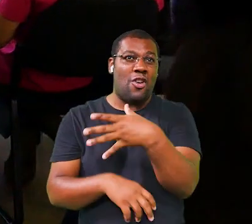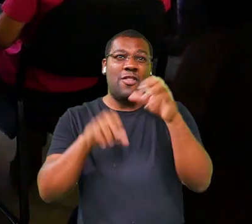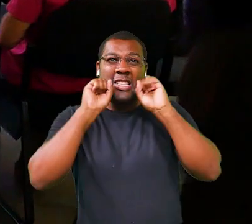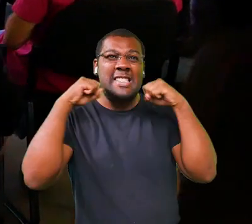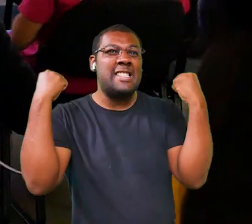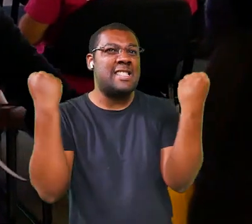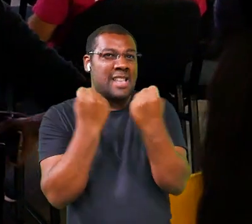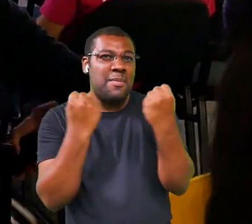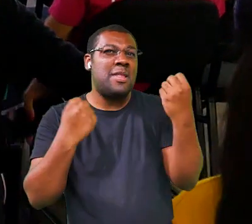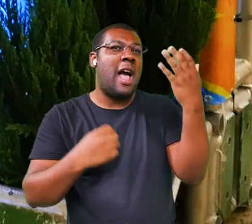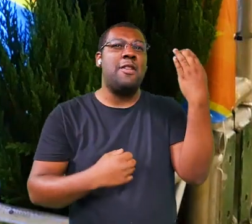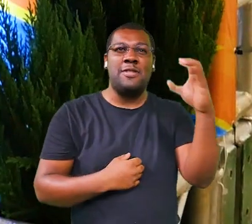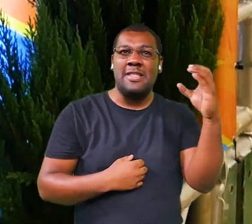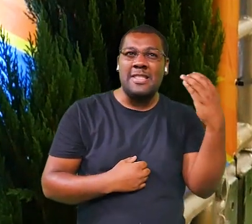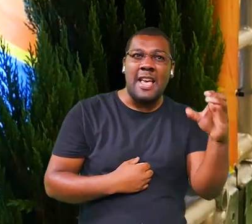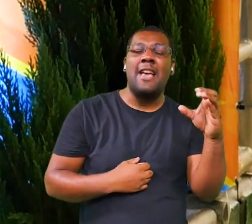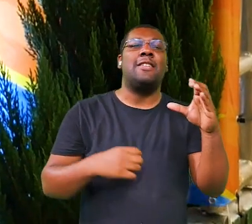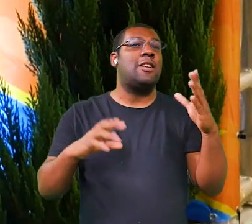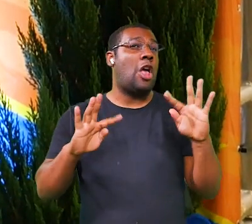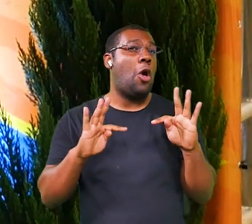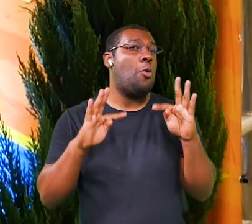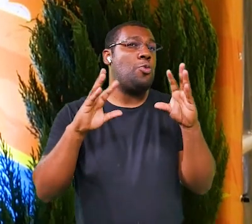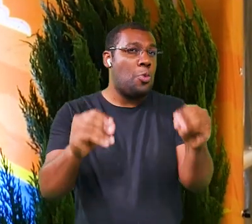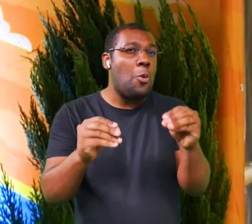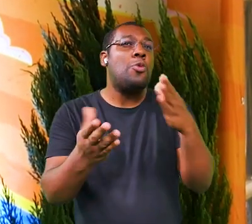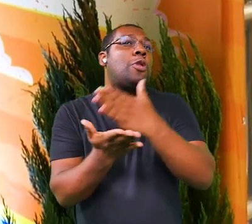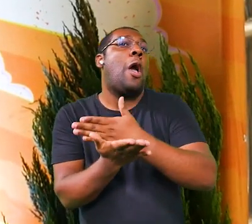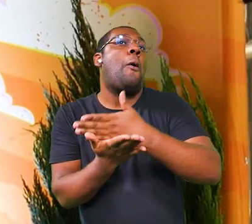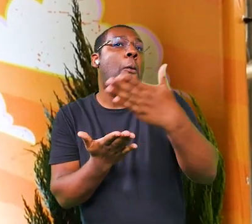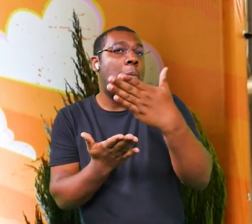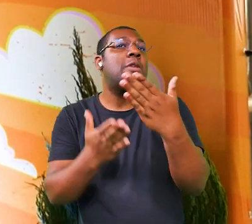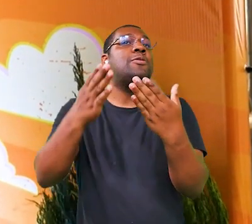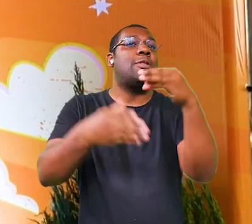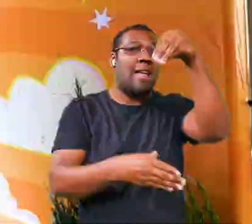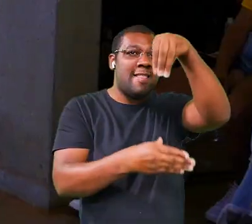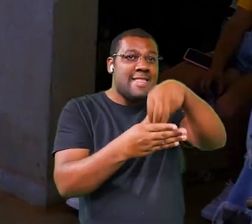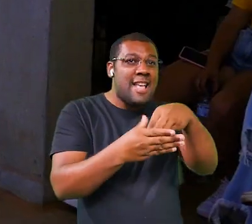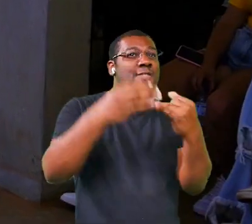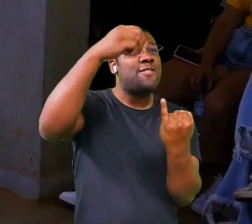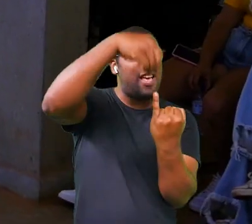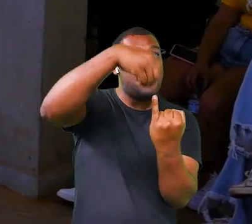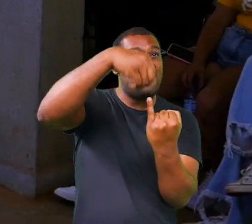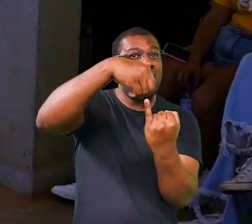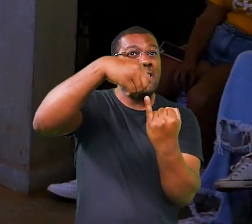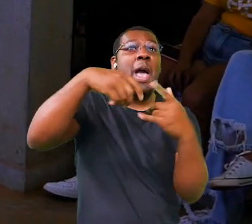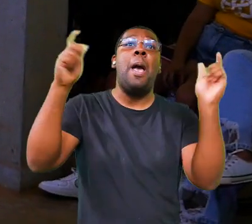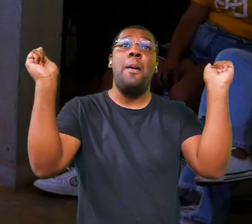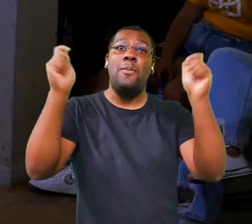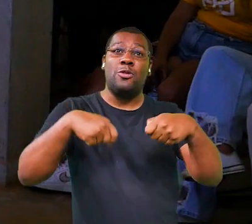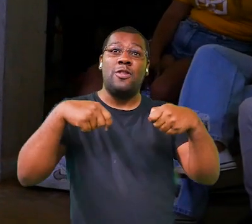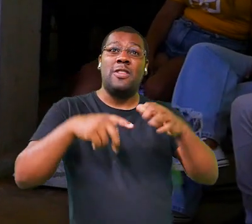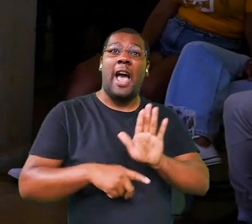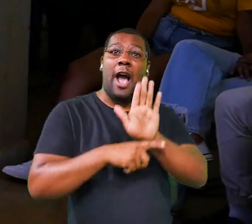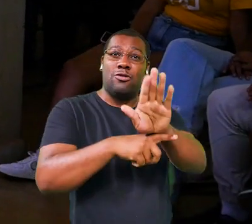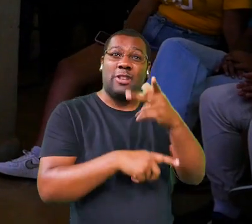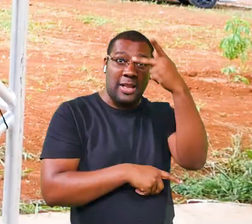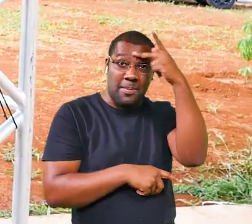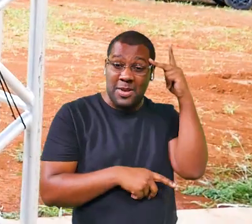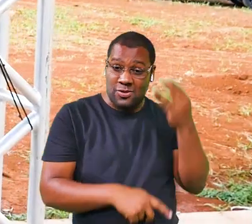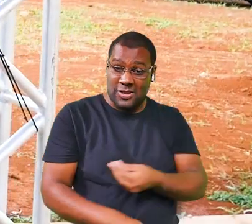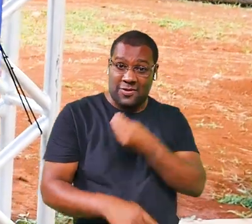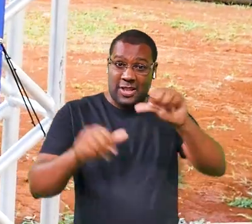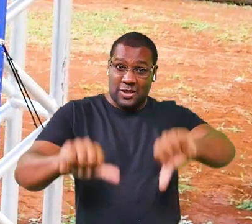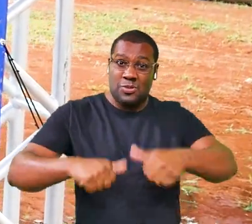café com ciência. Todos esses eventos nasceram no IFB e são capazes de revolucionar vidas